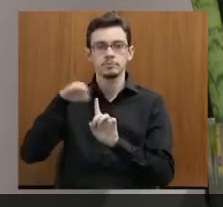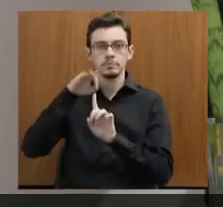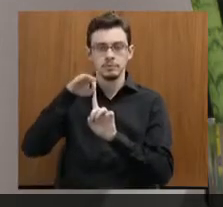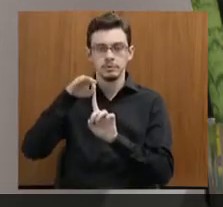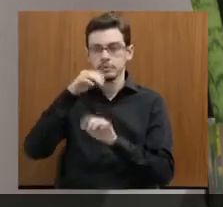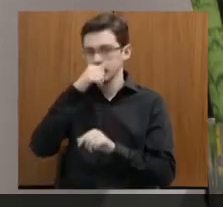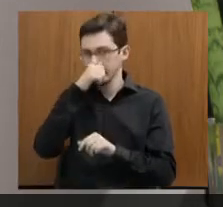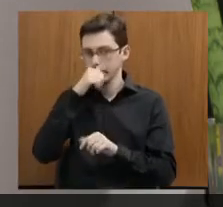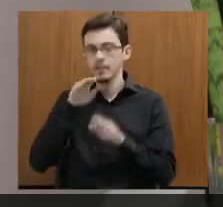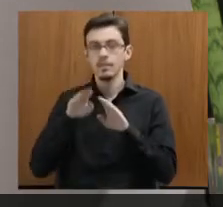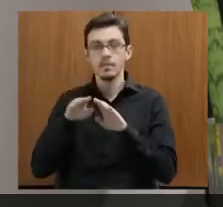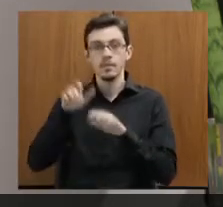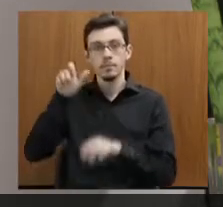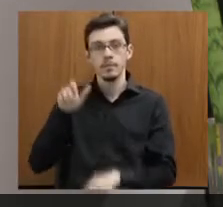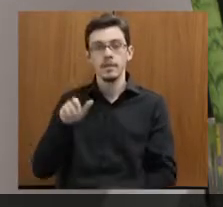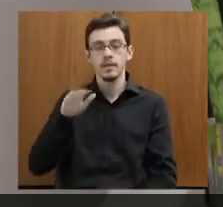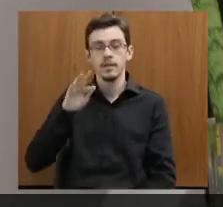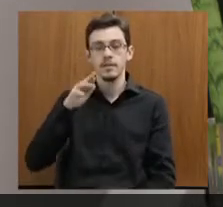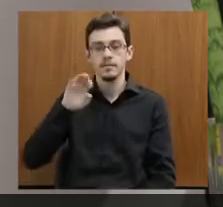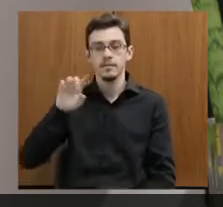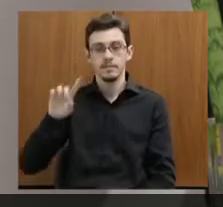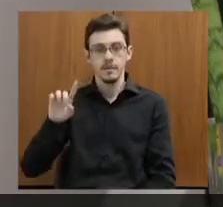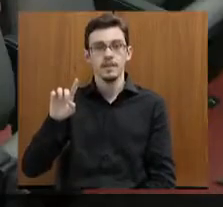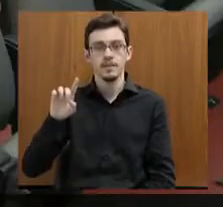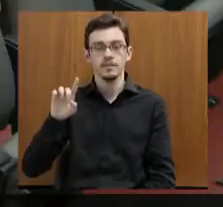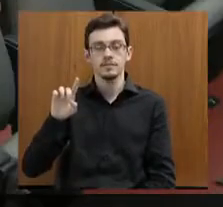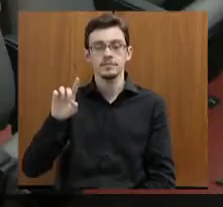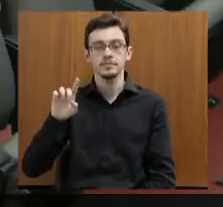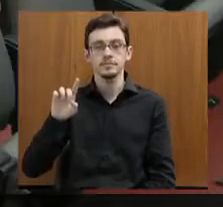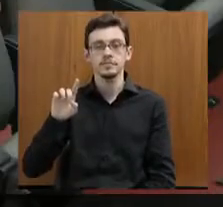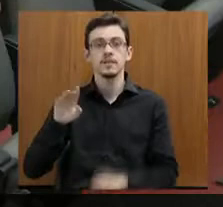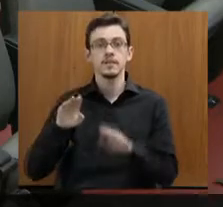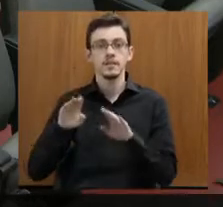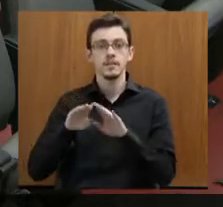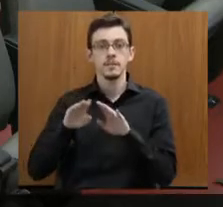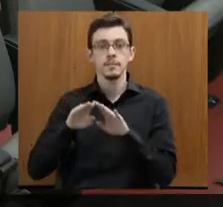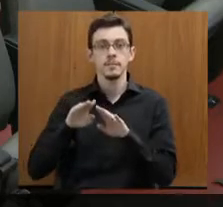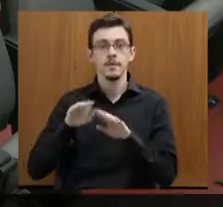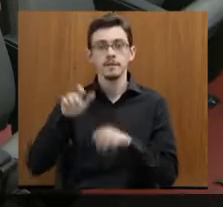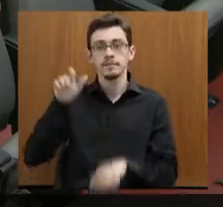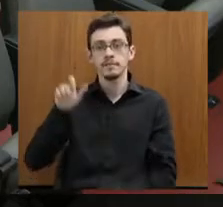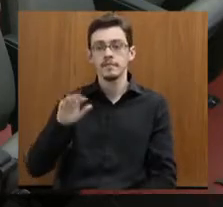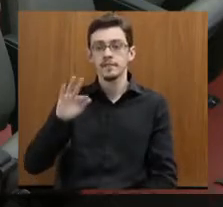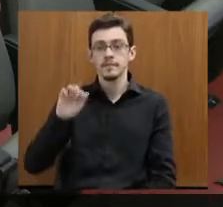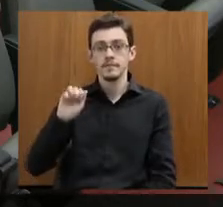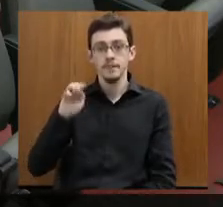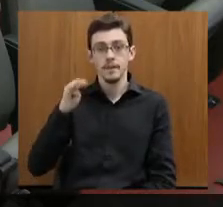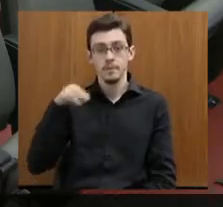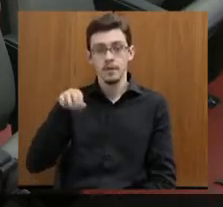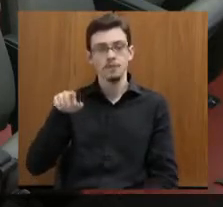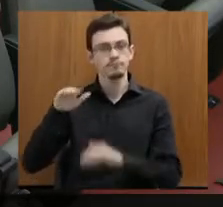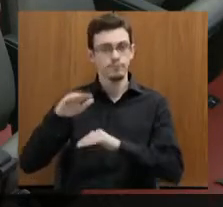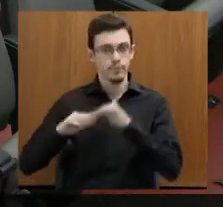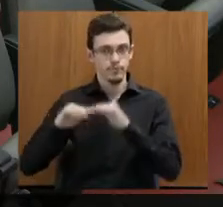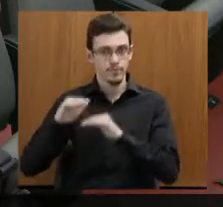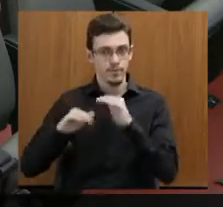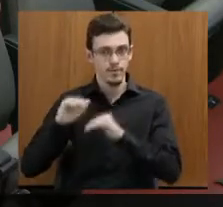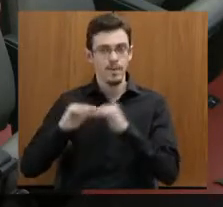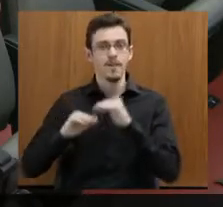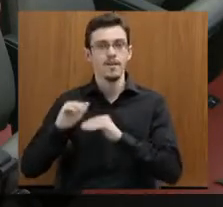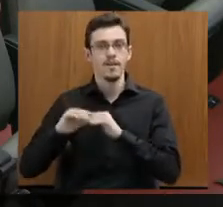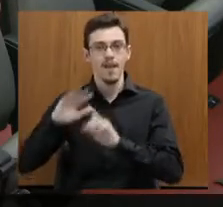Luiz Rodrigues Pereira ceifador de em 15 Fabiano Paula Camilo artista convidado para performance